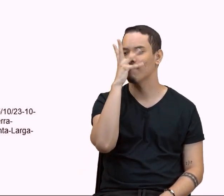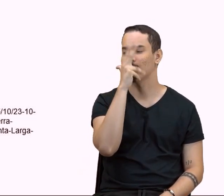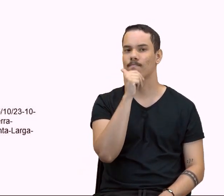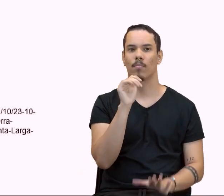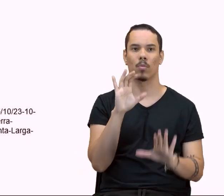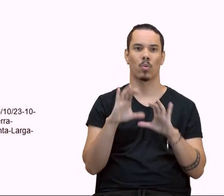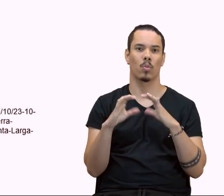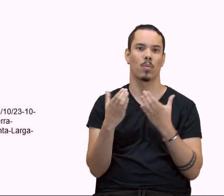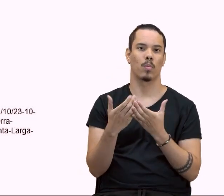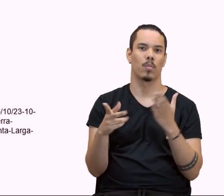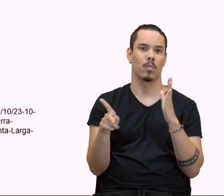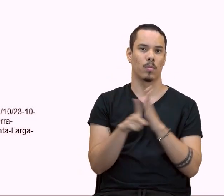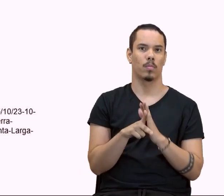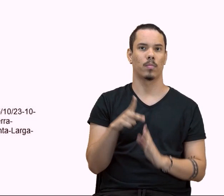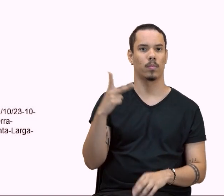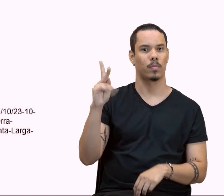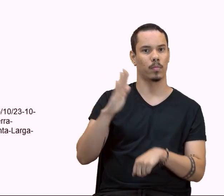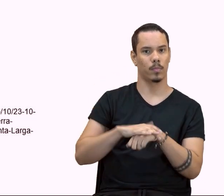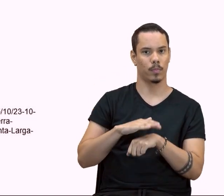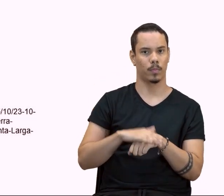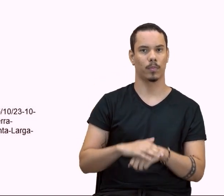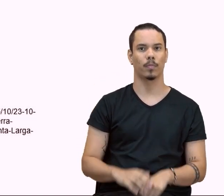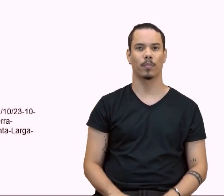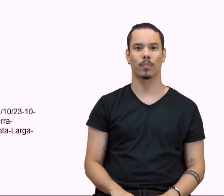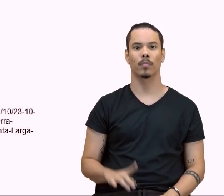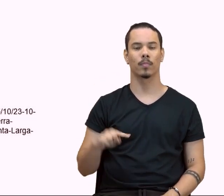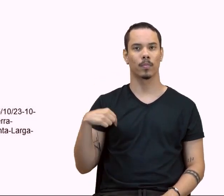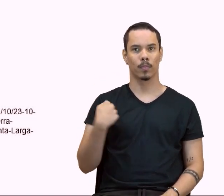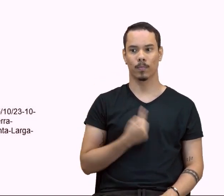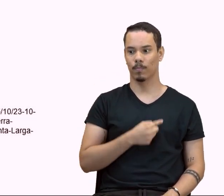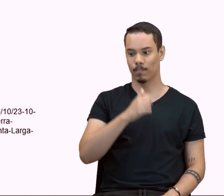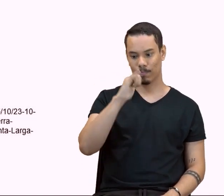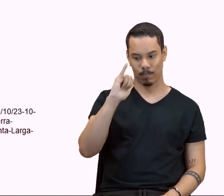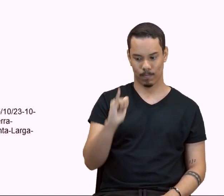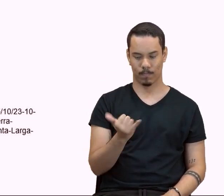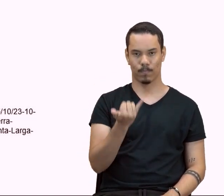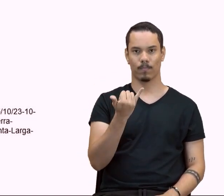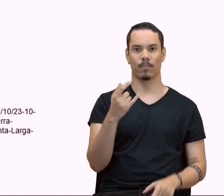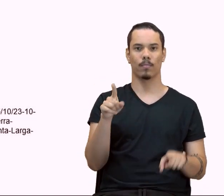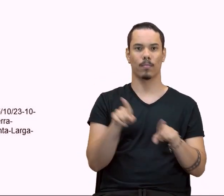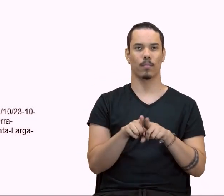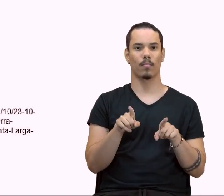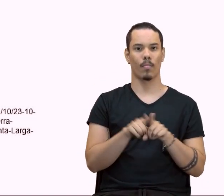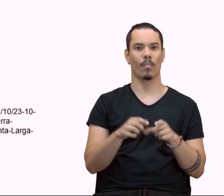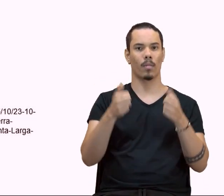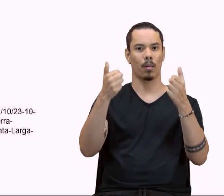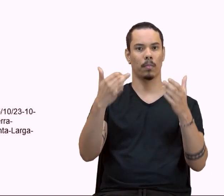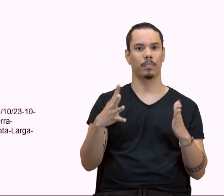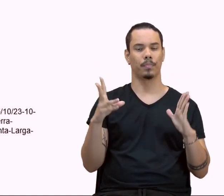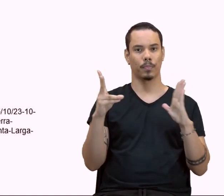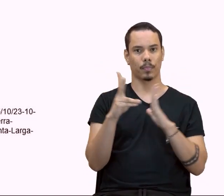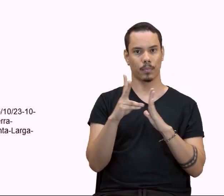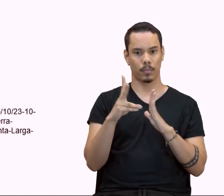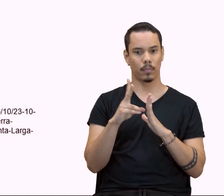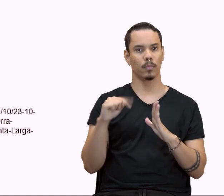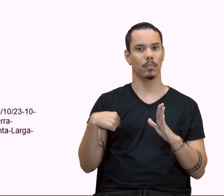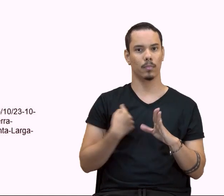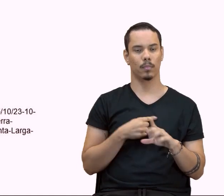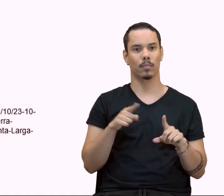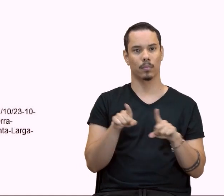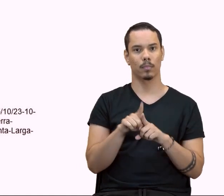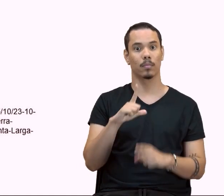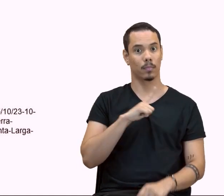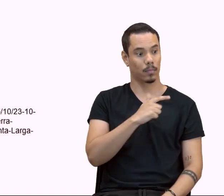de Cinta Larga. E aí a gente aproveita, né, Rogério, já que a gente está falando de povos indígenas, a gente também tem alunos